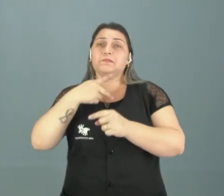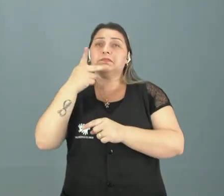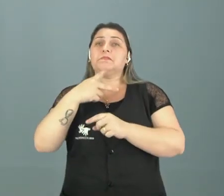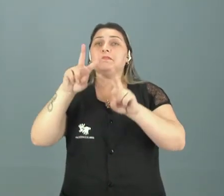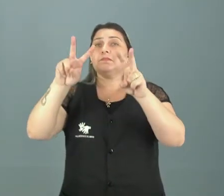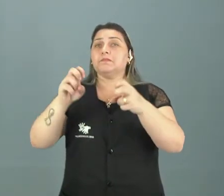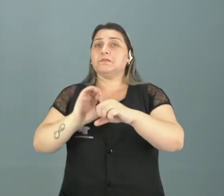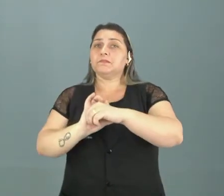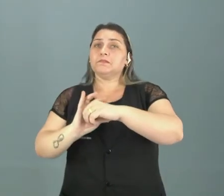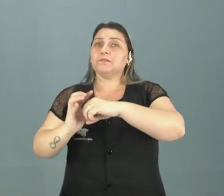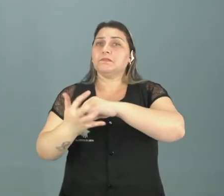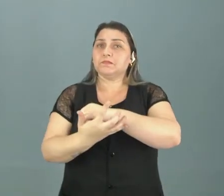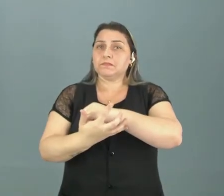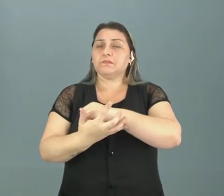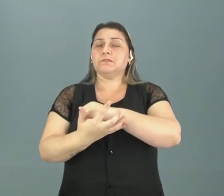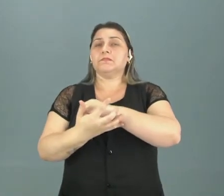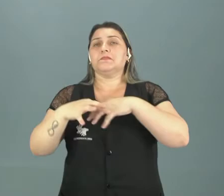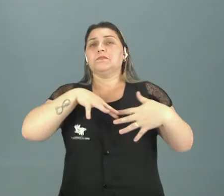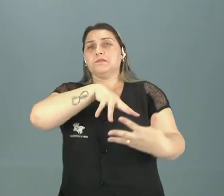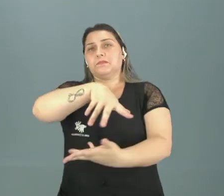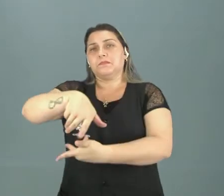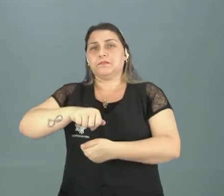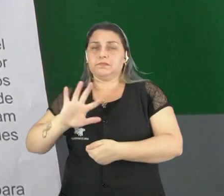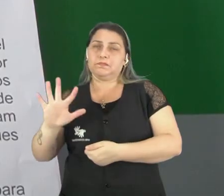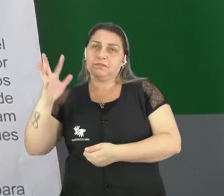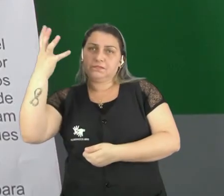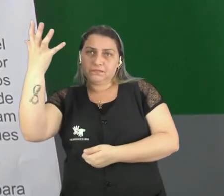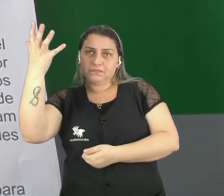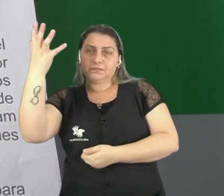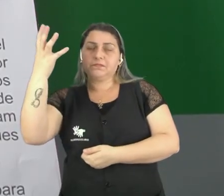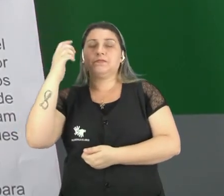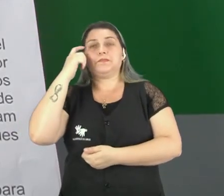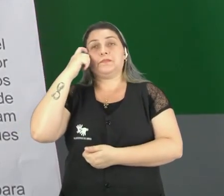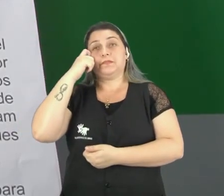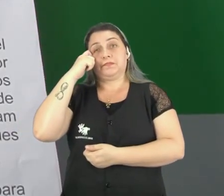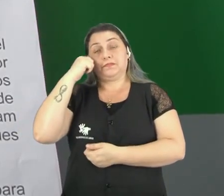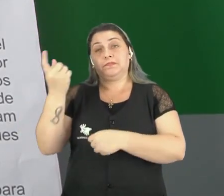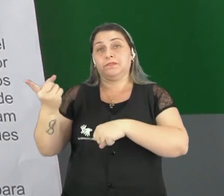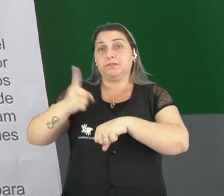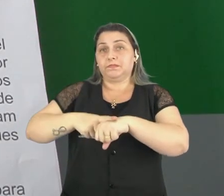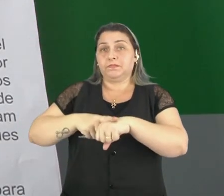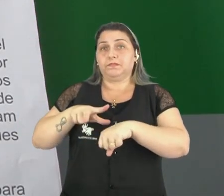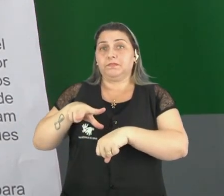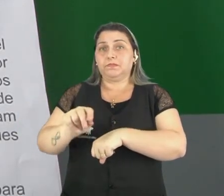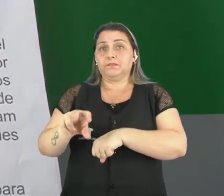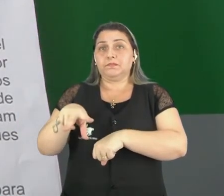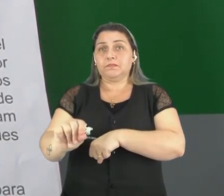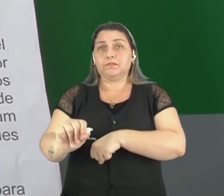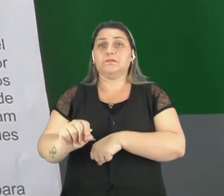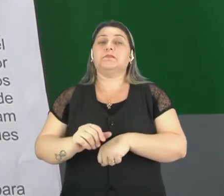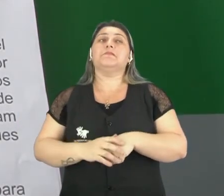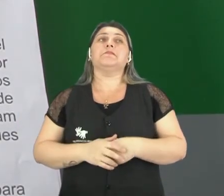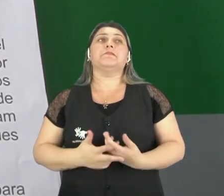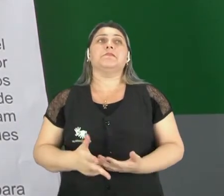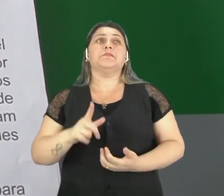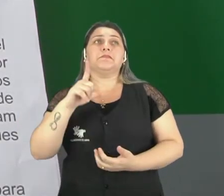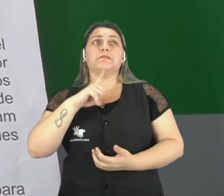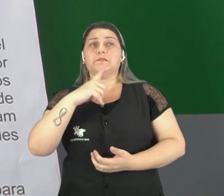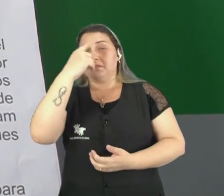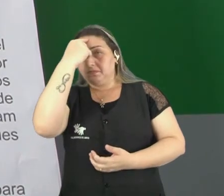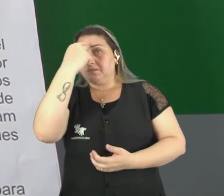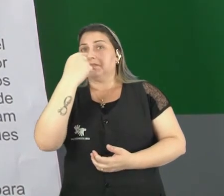atual, coronavírus, que em todo mundo está acontecendo essa contaminação por esse vírus, tá? Aí tem uma